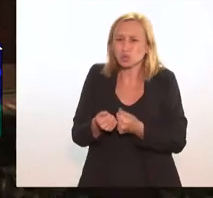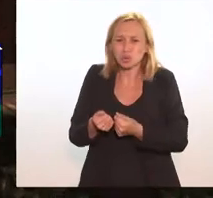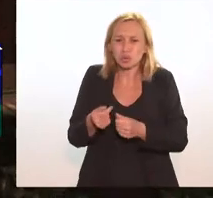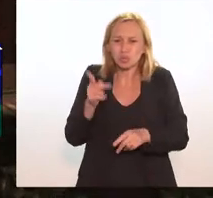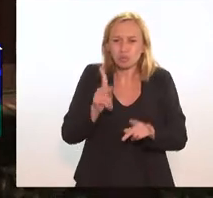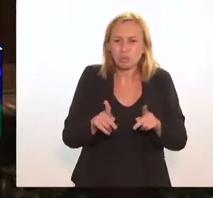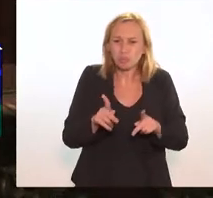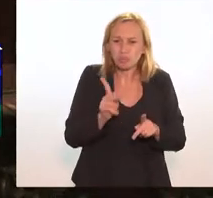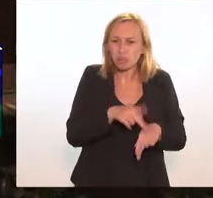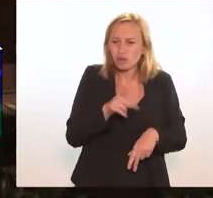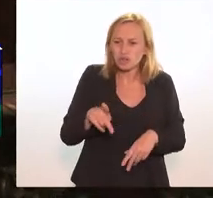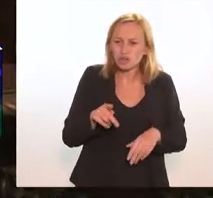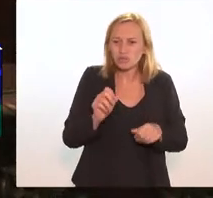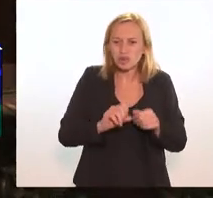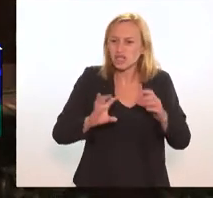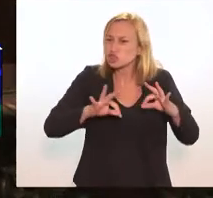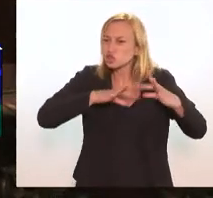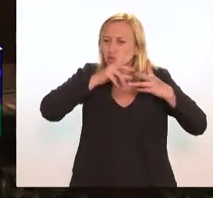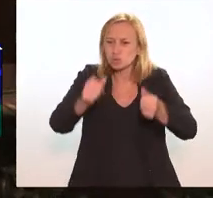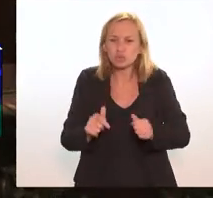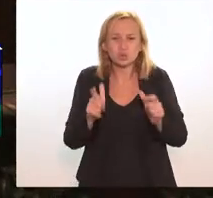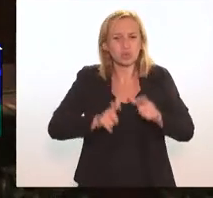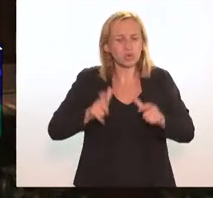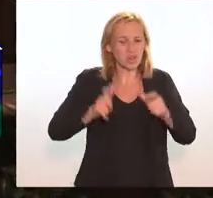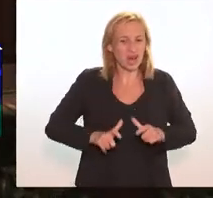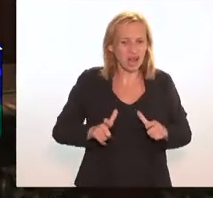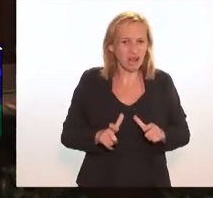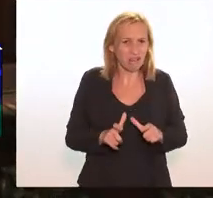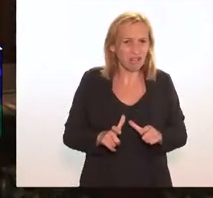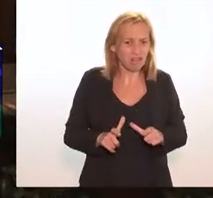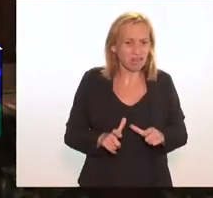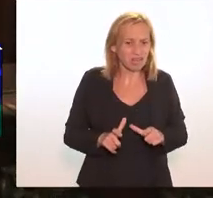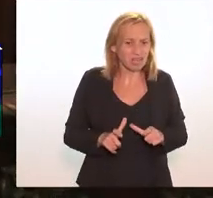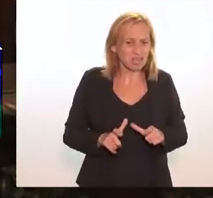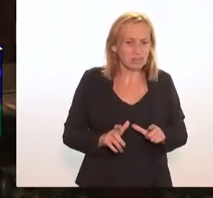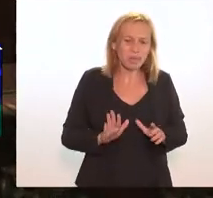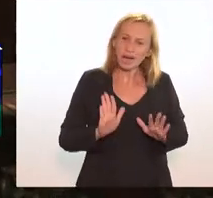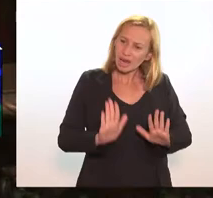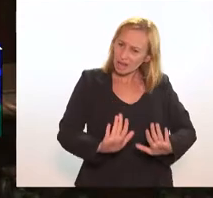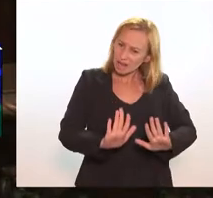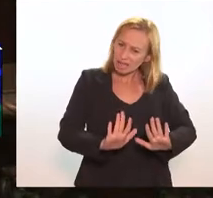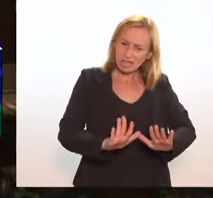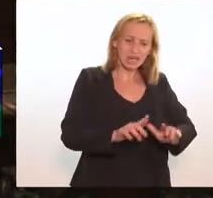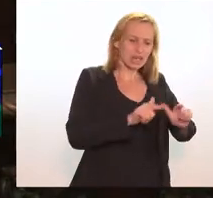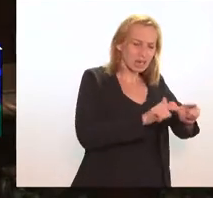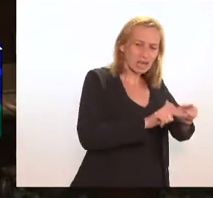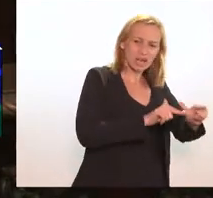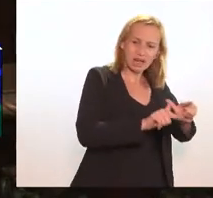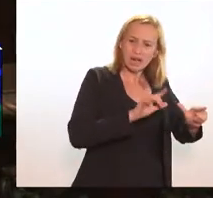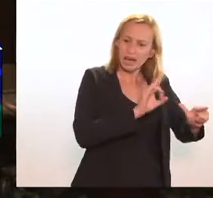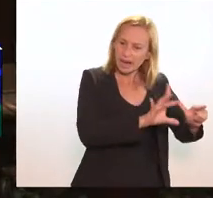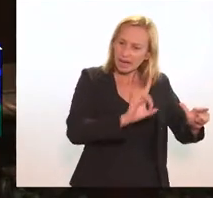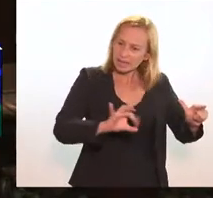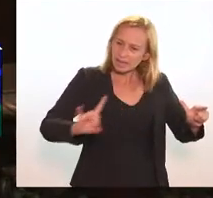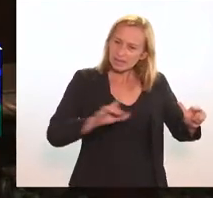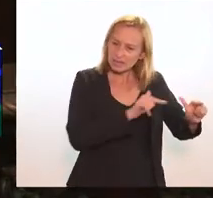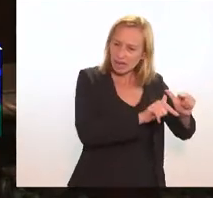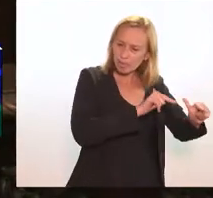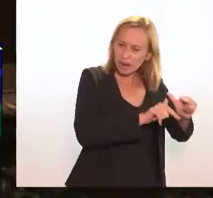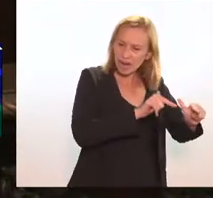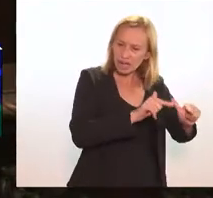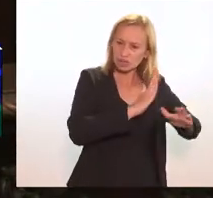é que o professor não possa cumprir papel administrativo, não é isso, mas essas funções devem ser cumpridas por outros profissionais, com a